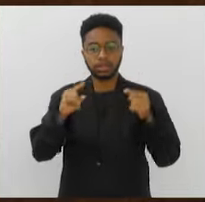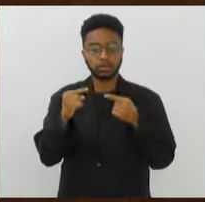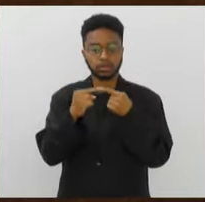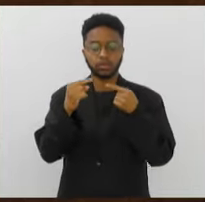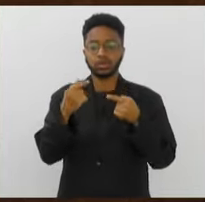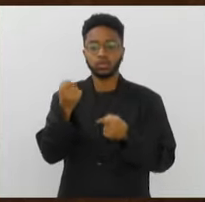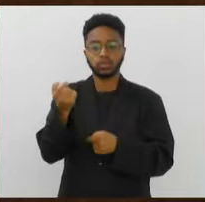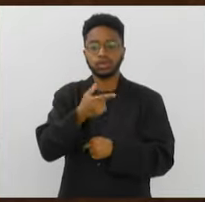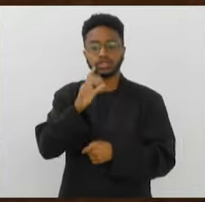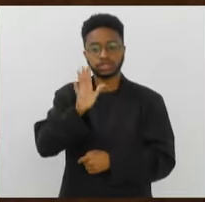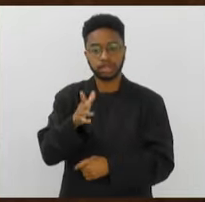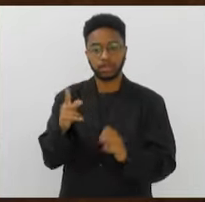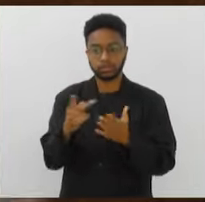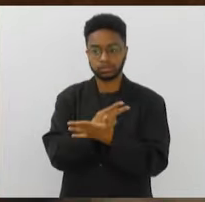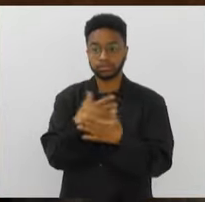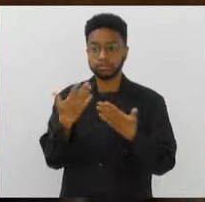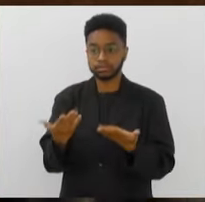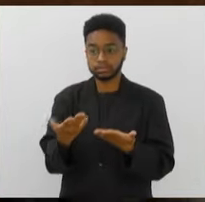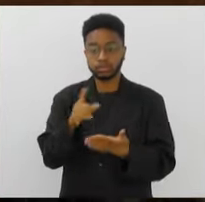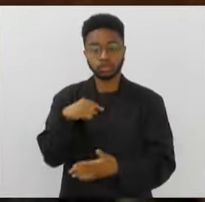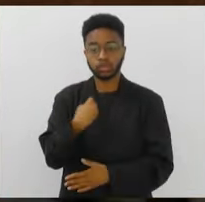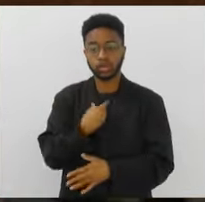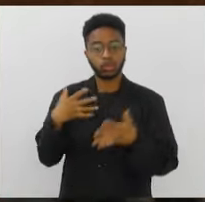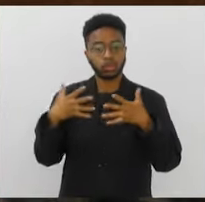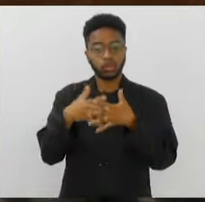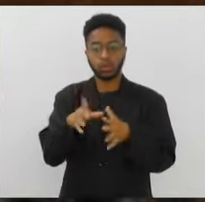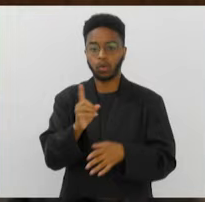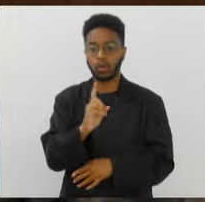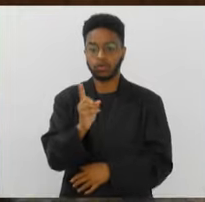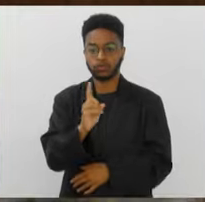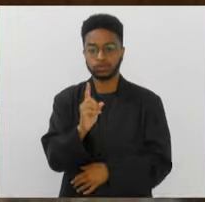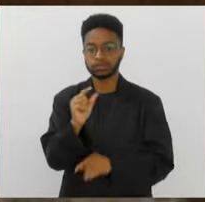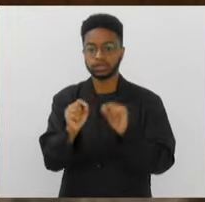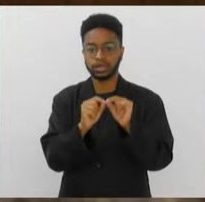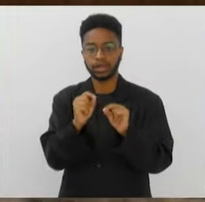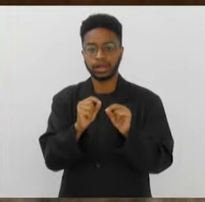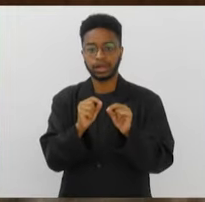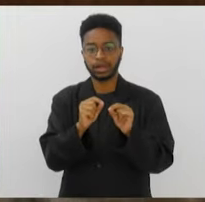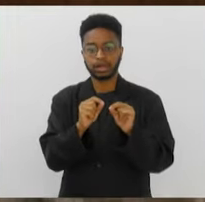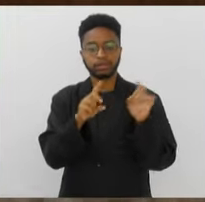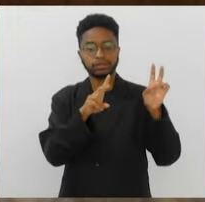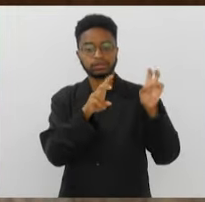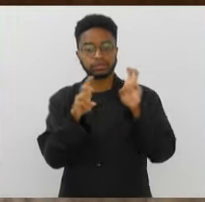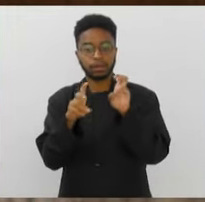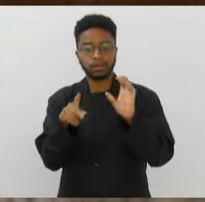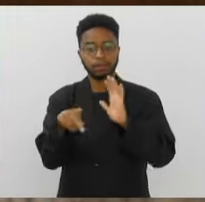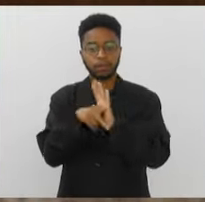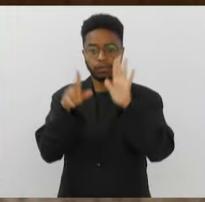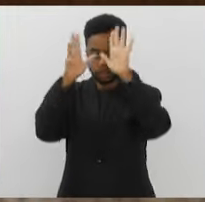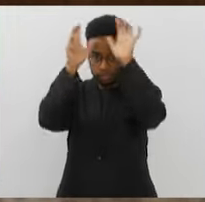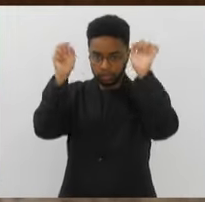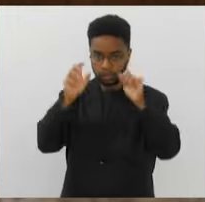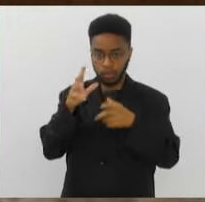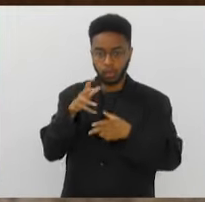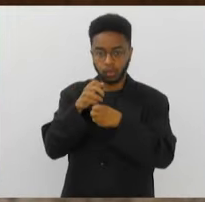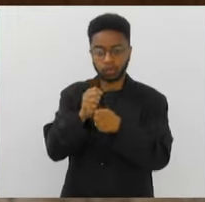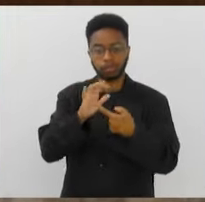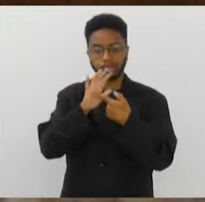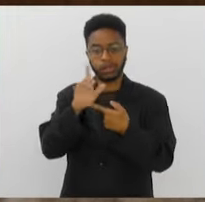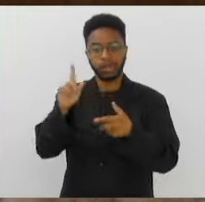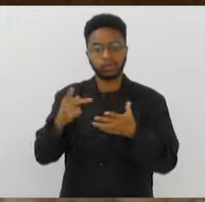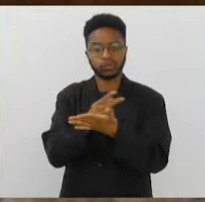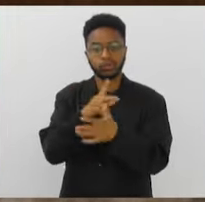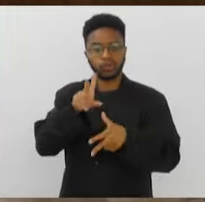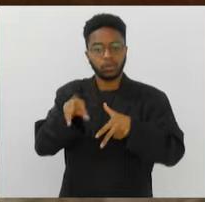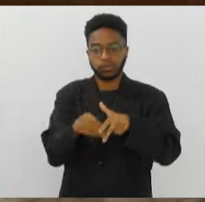ele é. Então, não vamos confundir apontamento do Tribunal de Contas com questões de corrupção. Não